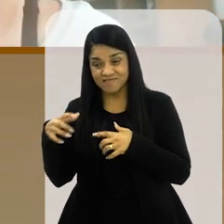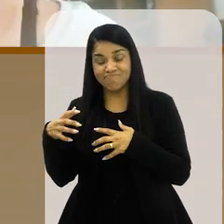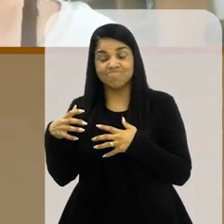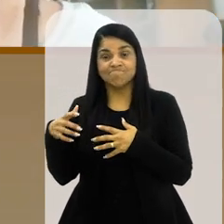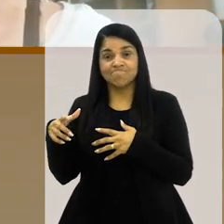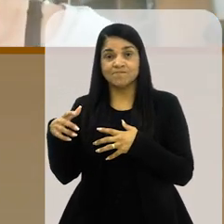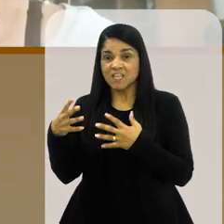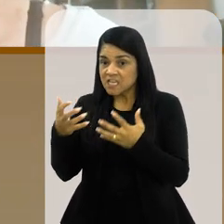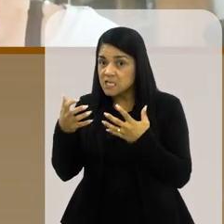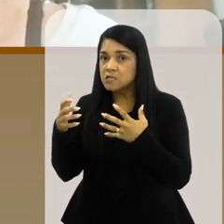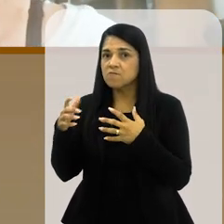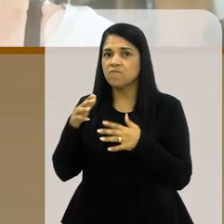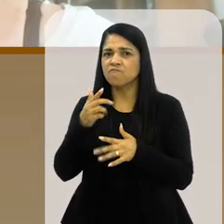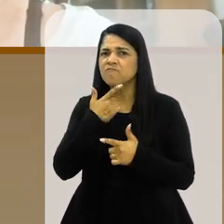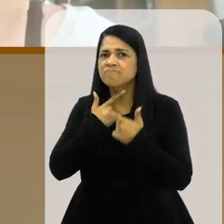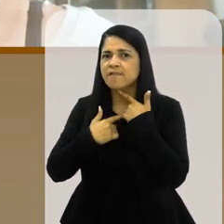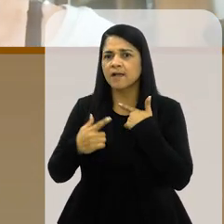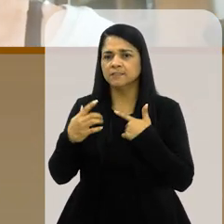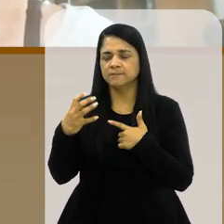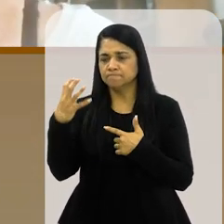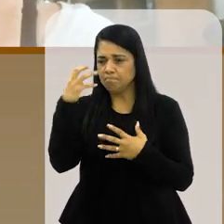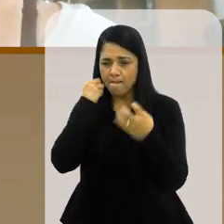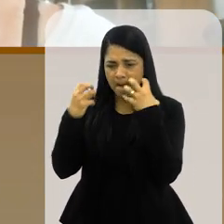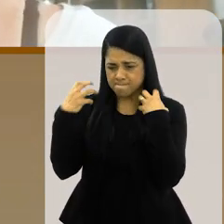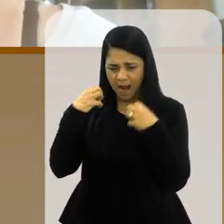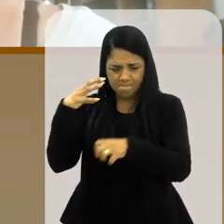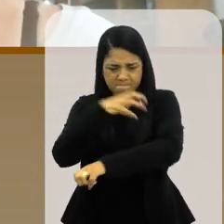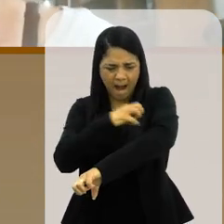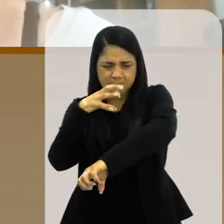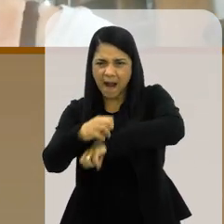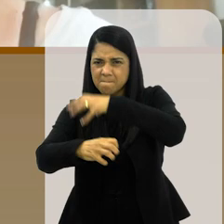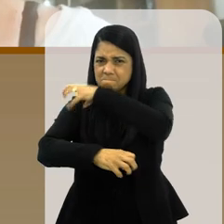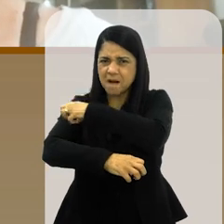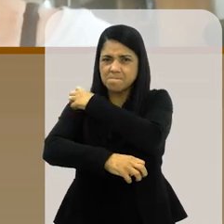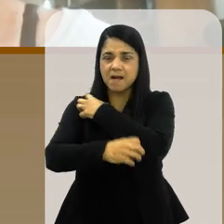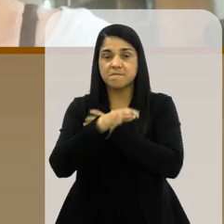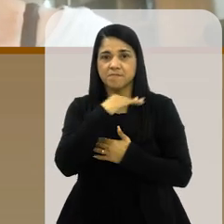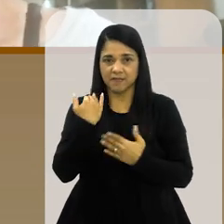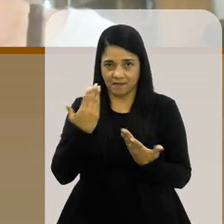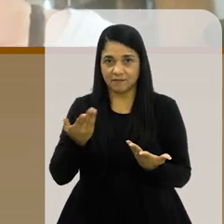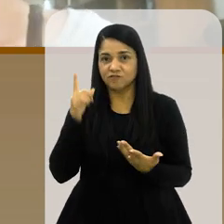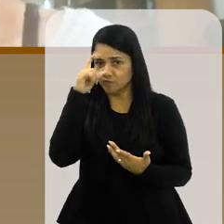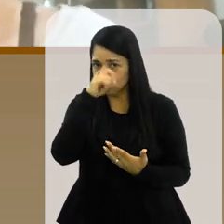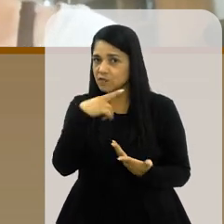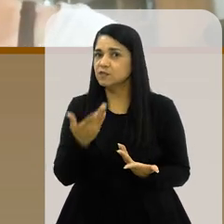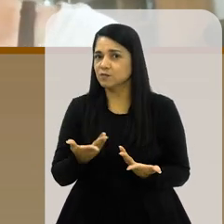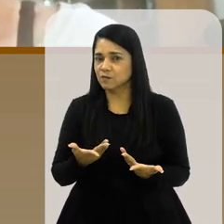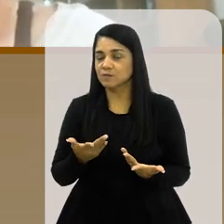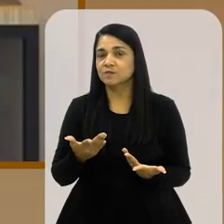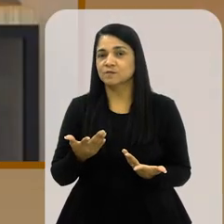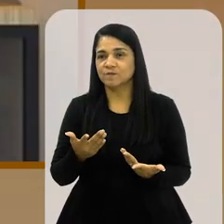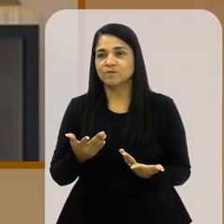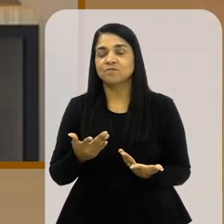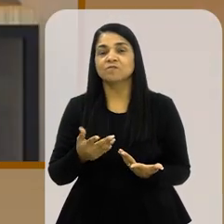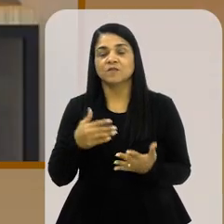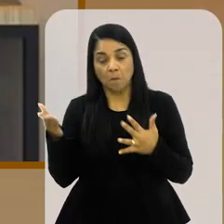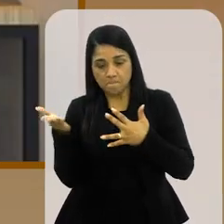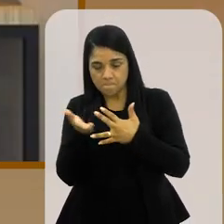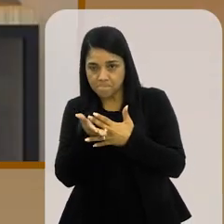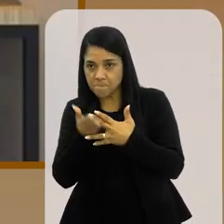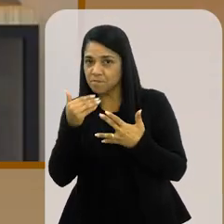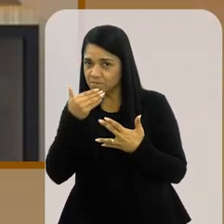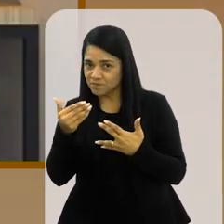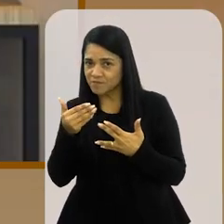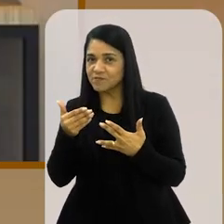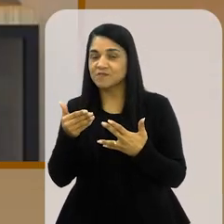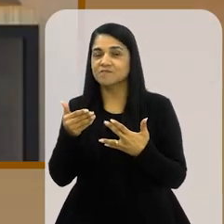muito difícil tirar eles de É cima de muito mim. forte, Eles né? ficaram Eu estrago. vou pedir para a gente fazer uma pausa, Rosiana, porque a